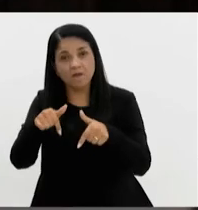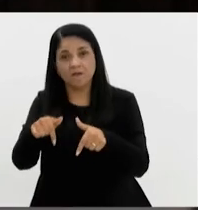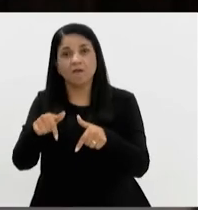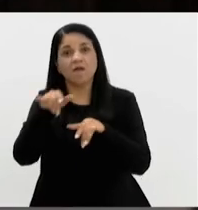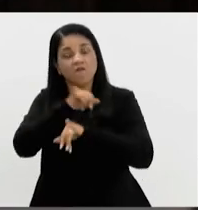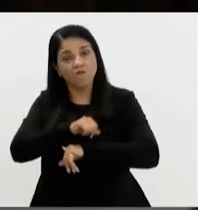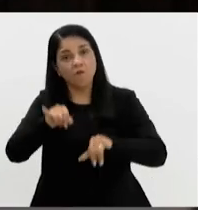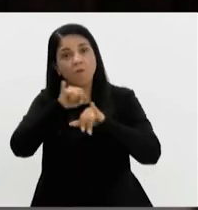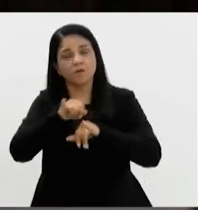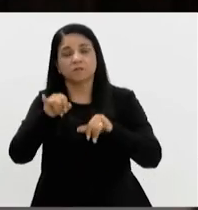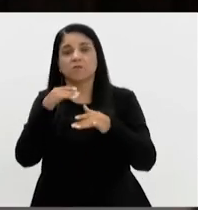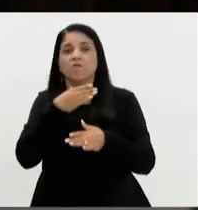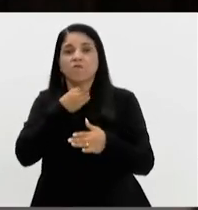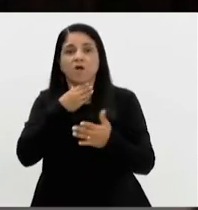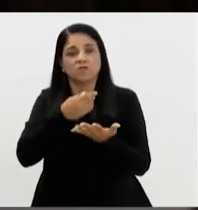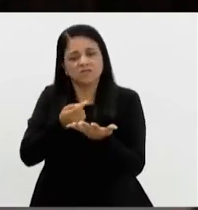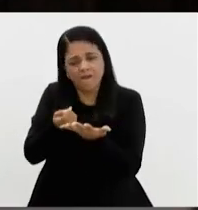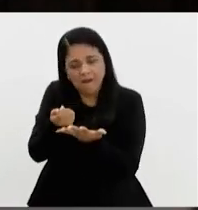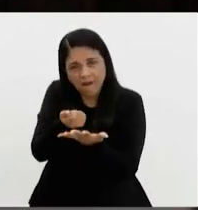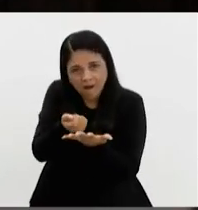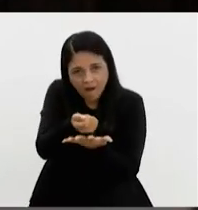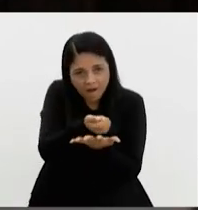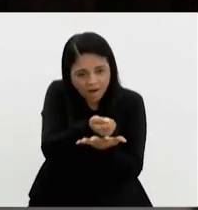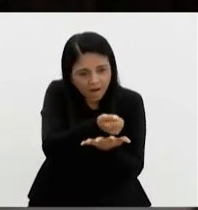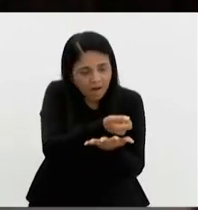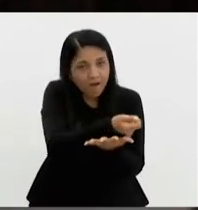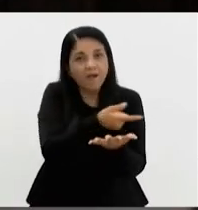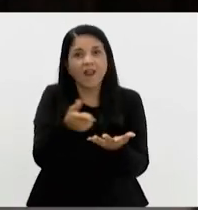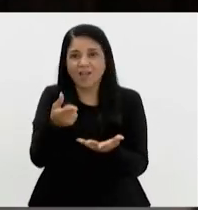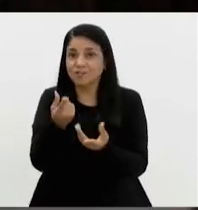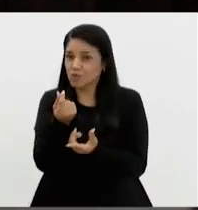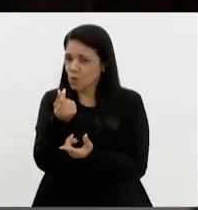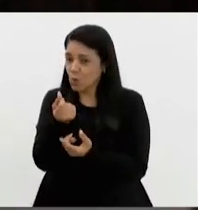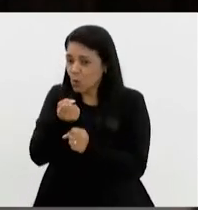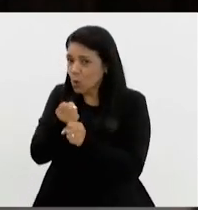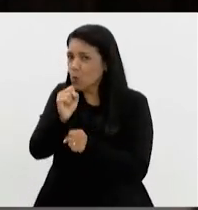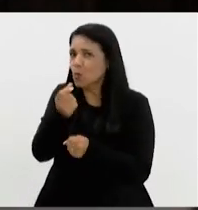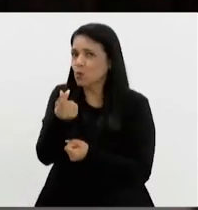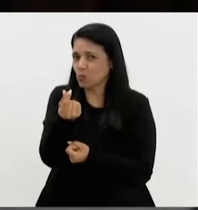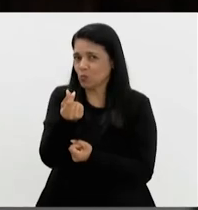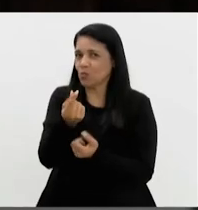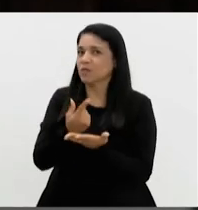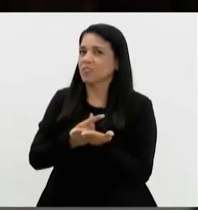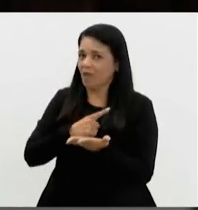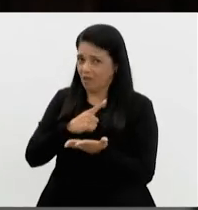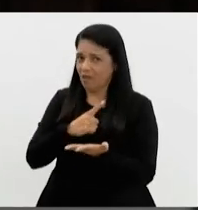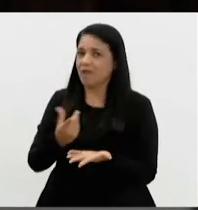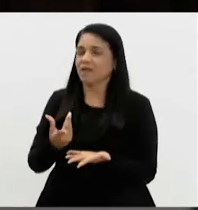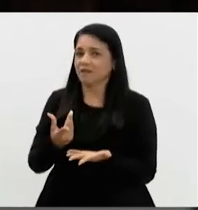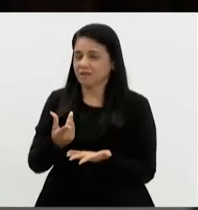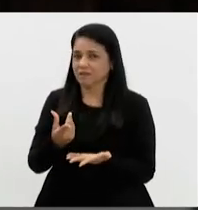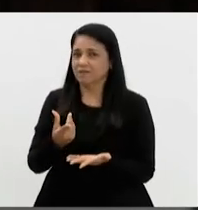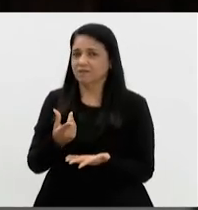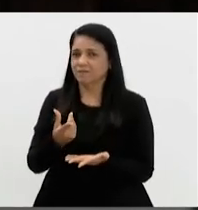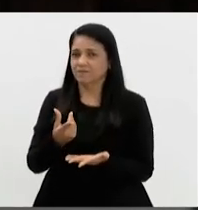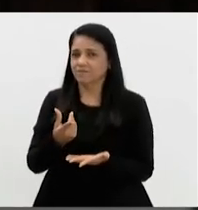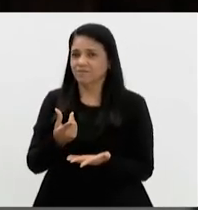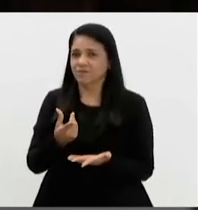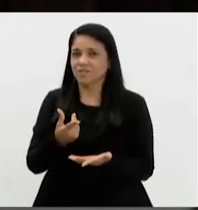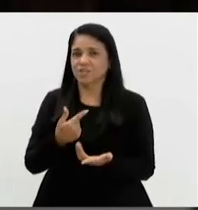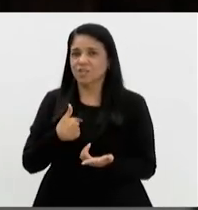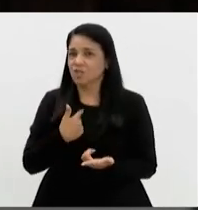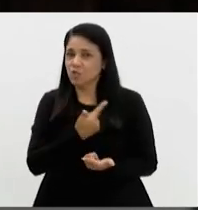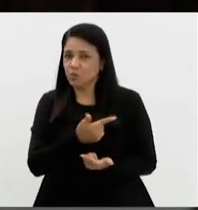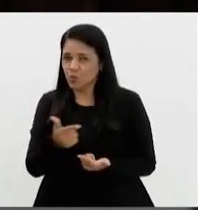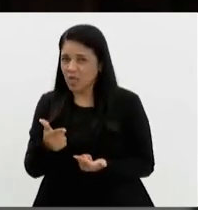desinformação que muitas das vezes elas lucram com isso é importante ser sublinhado e não querem ter o ônus e o